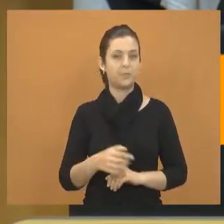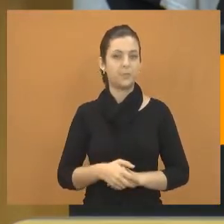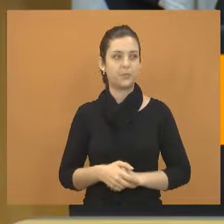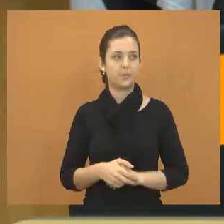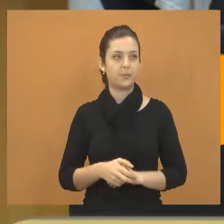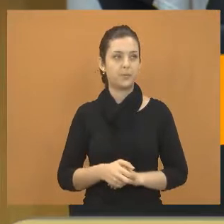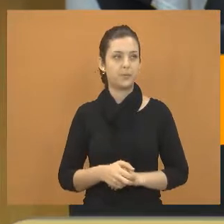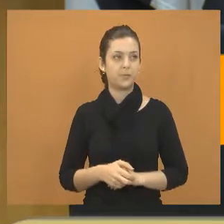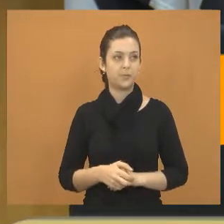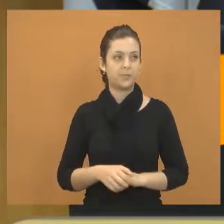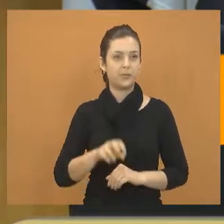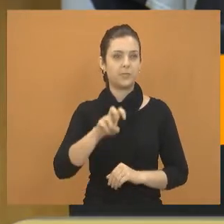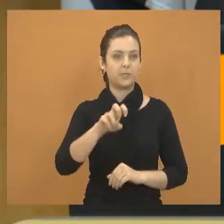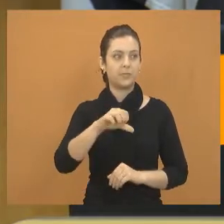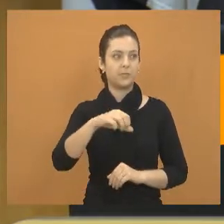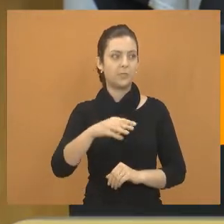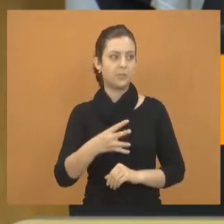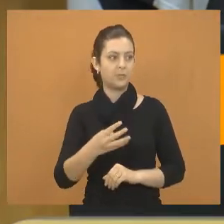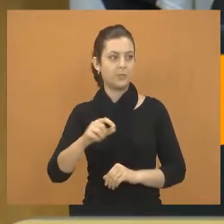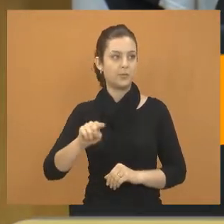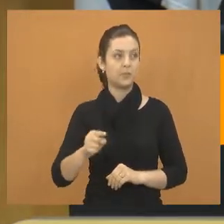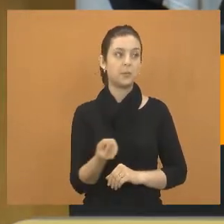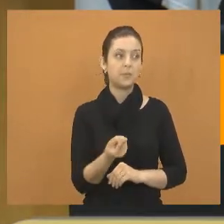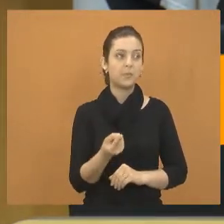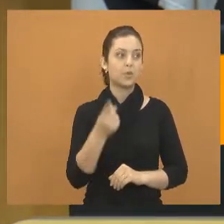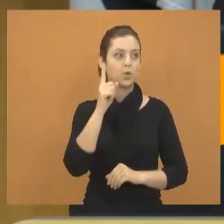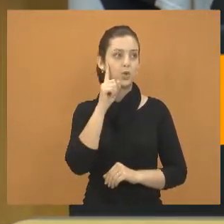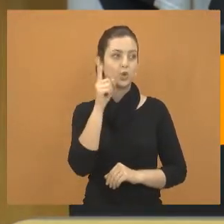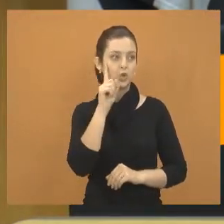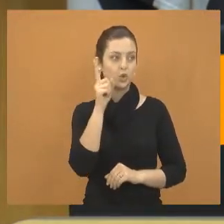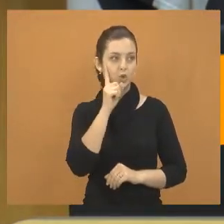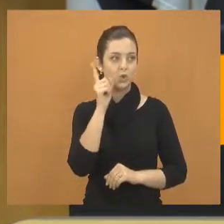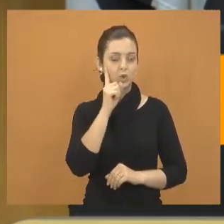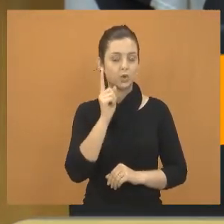mil, 594 mil reais por dia.